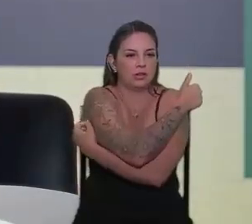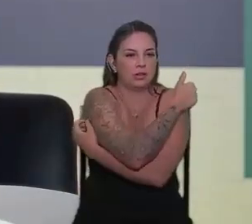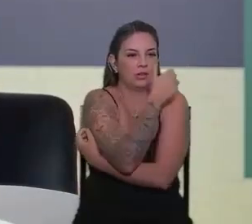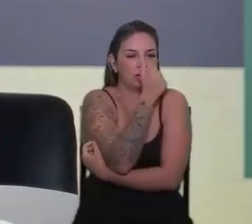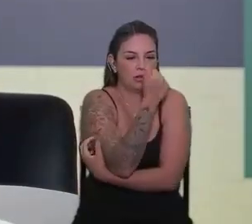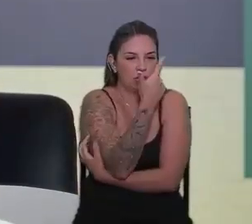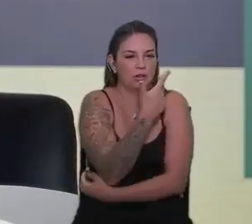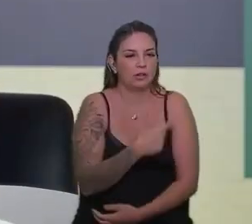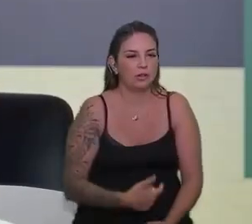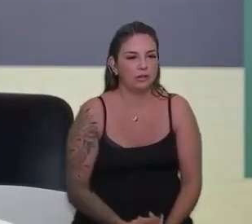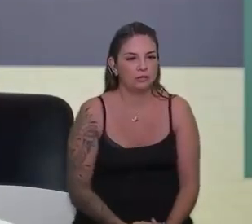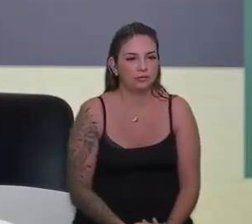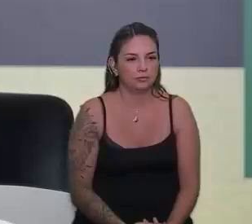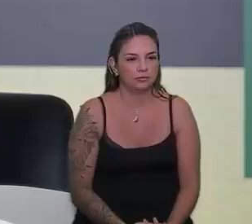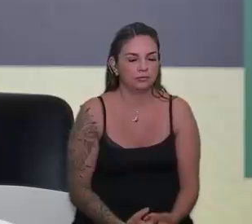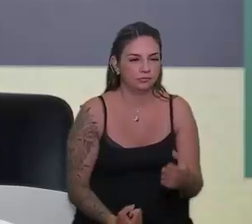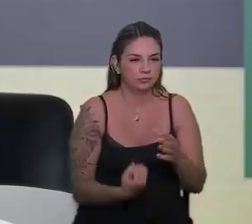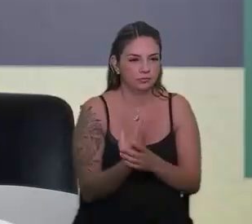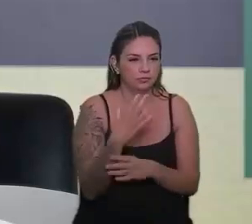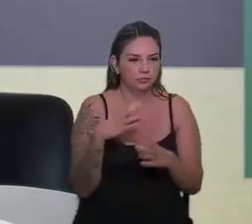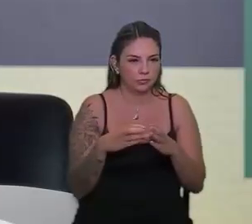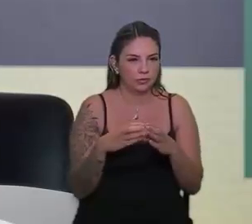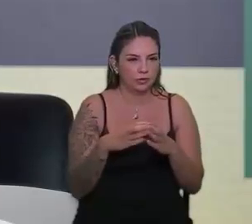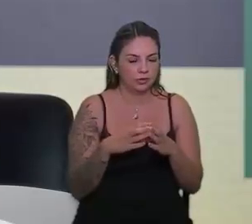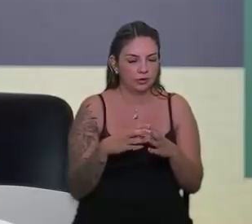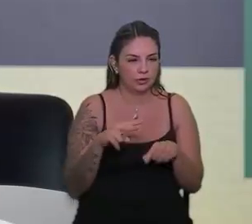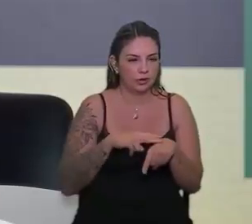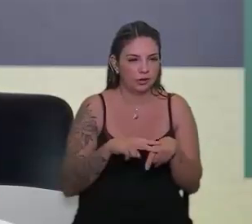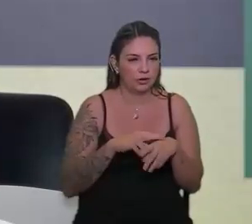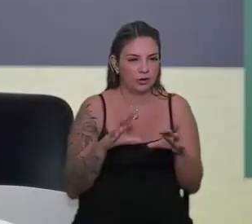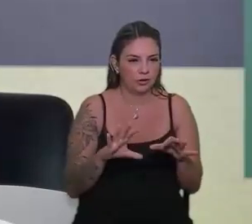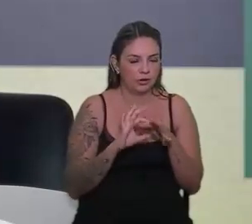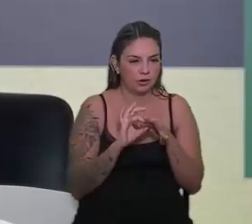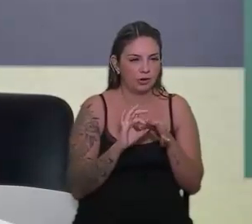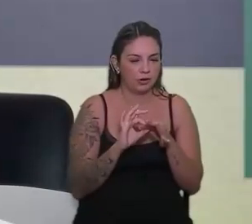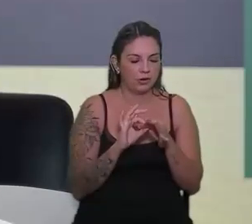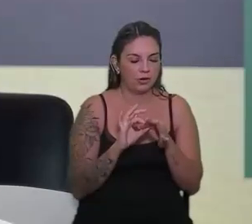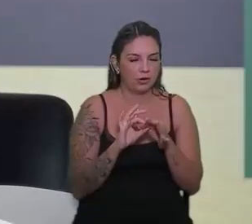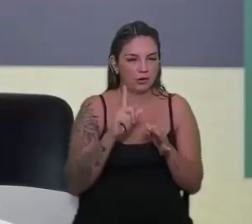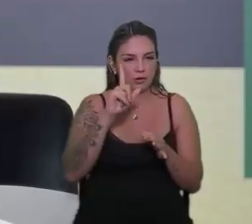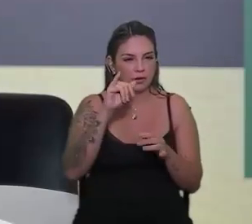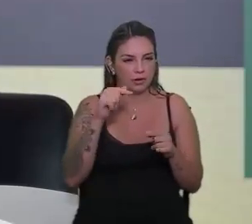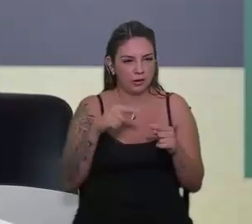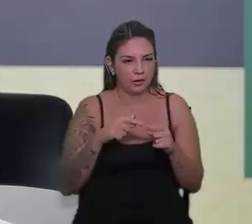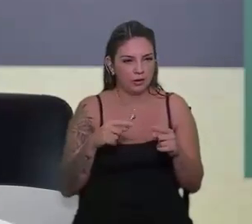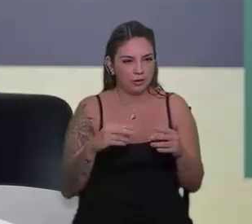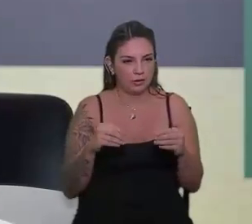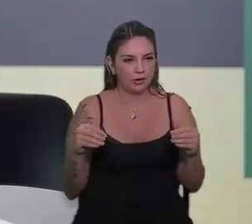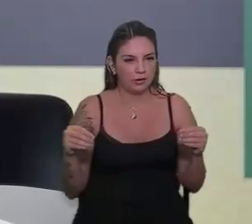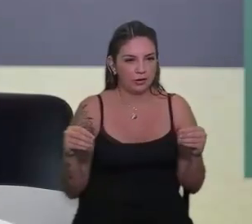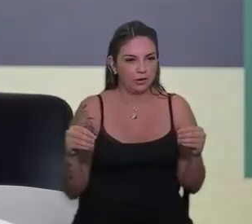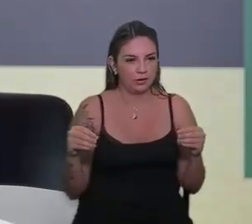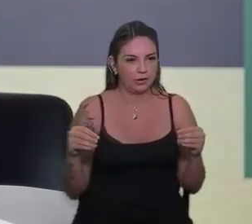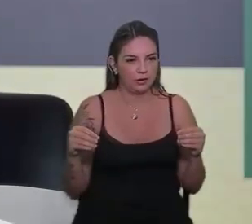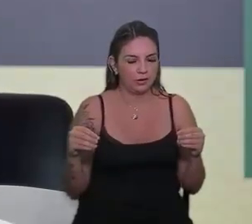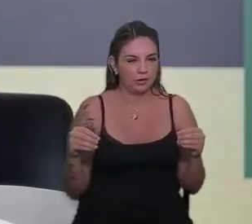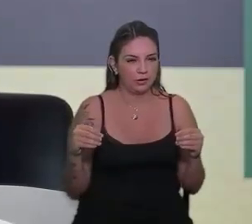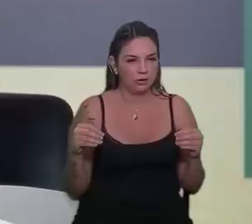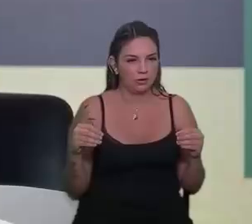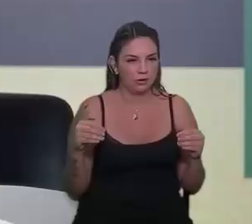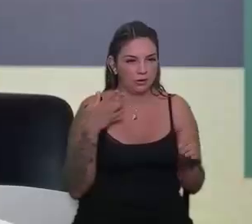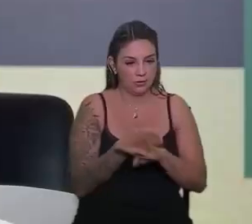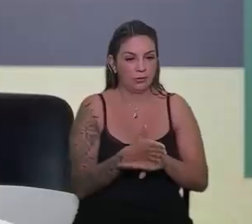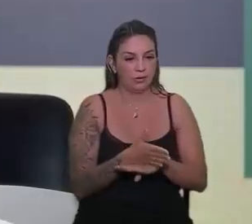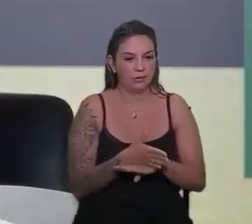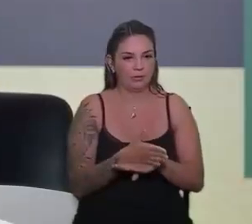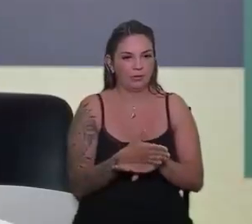quase 12, que fundaram o Clube Verde e se uniram à Liga dos Solos. Espera, estou atropelando